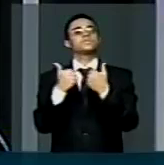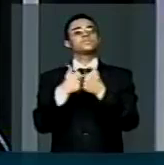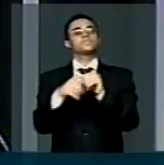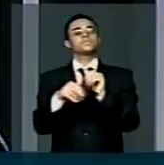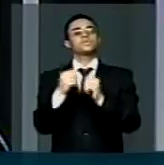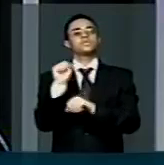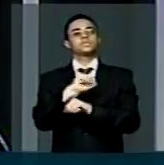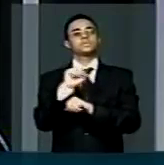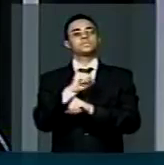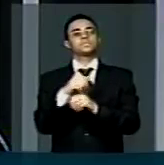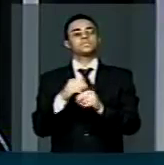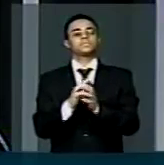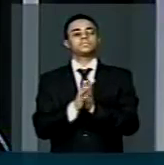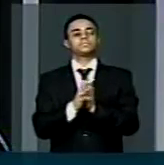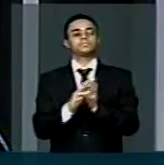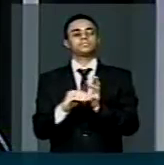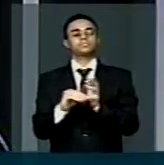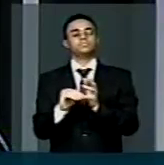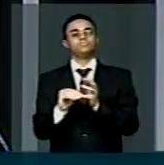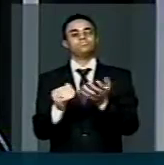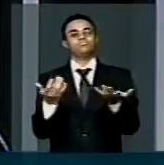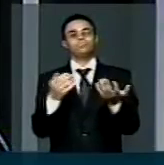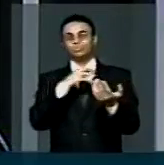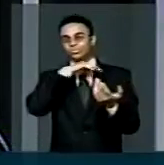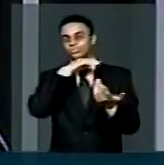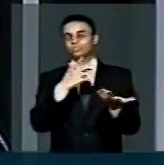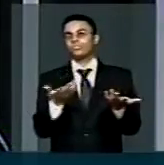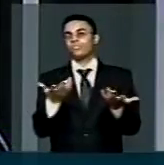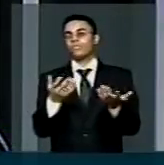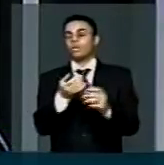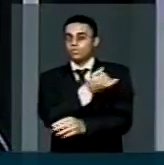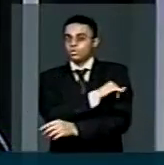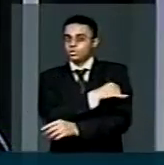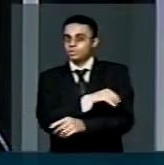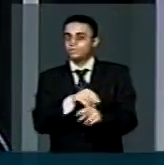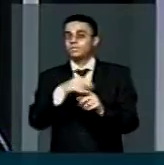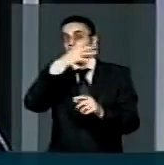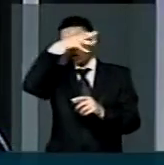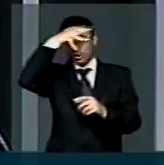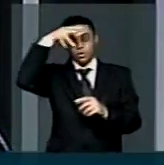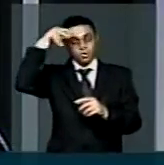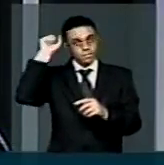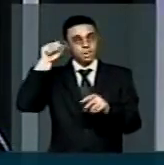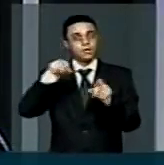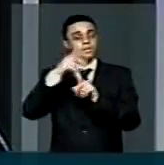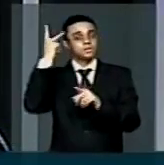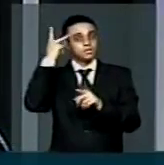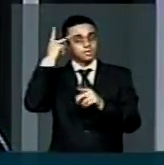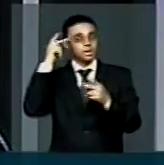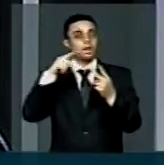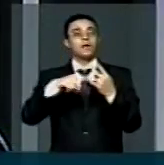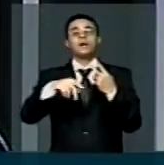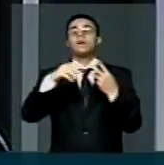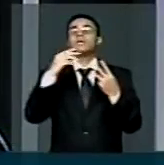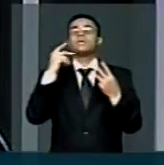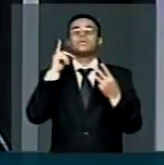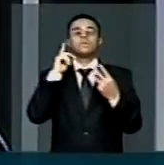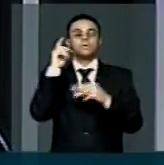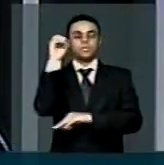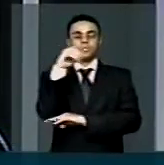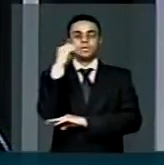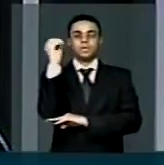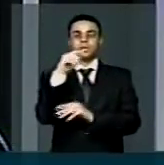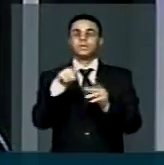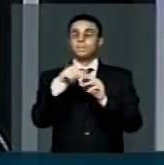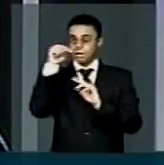da Copa? Elas estão deixando a desejar no Rio, em Cuiabá, São Paulo, Porto Alegre, Belo Horizonte e aqui na capital